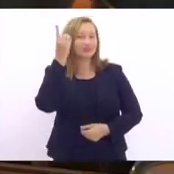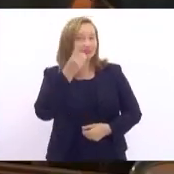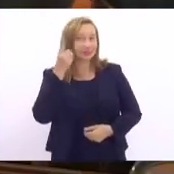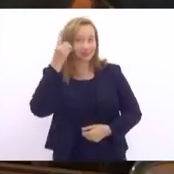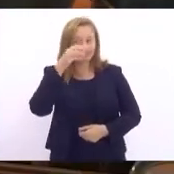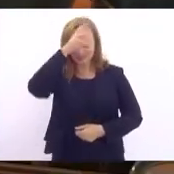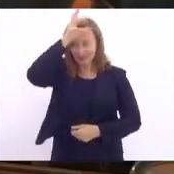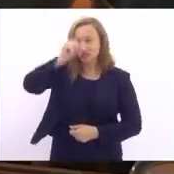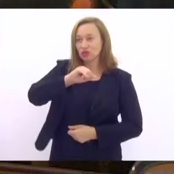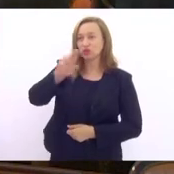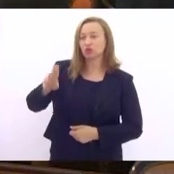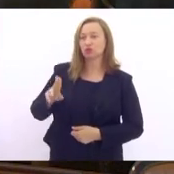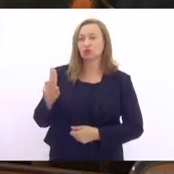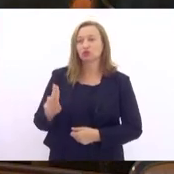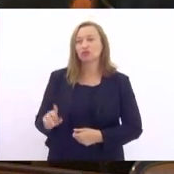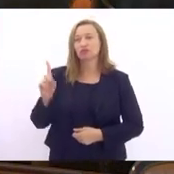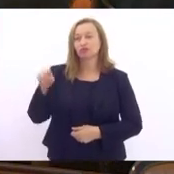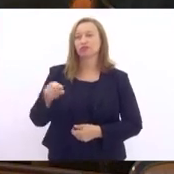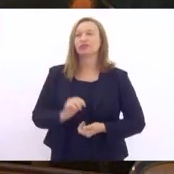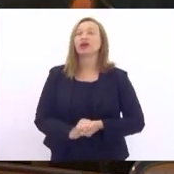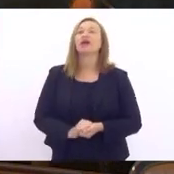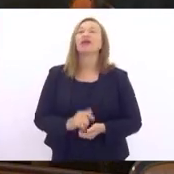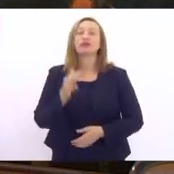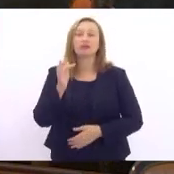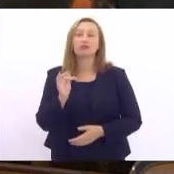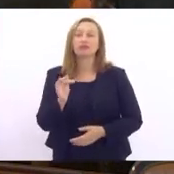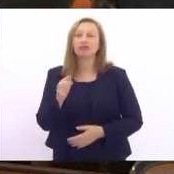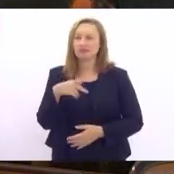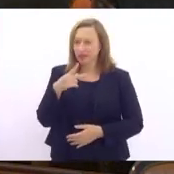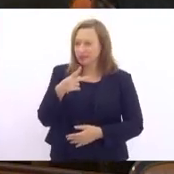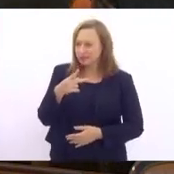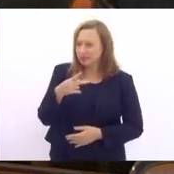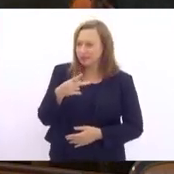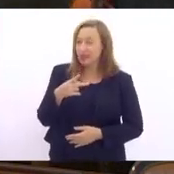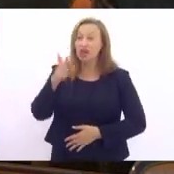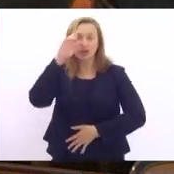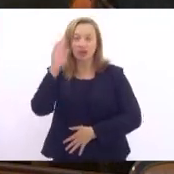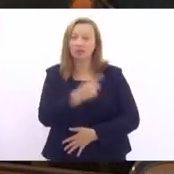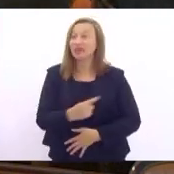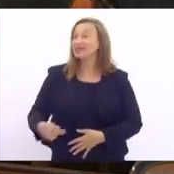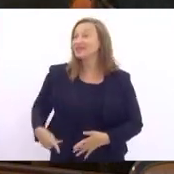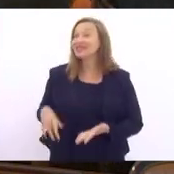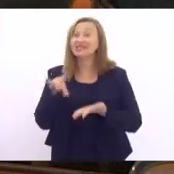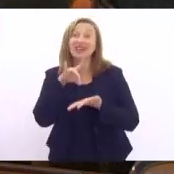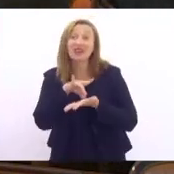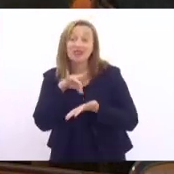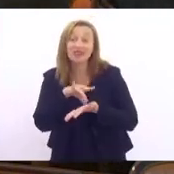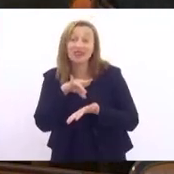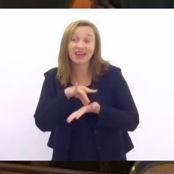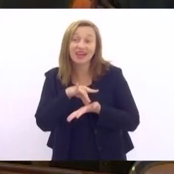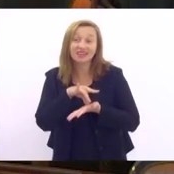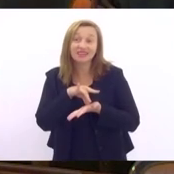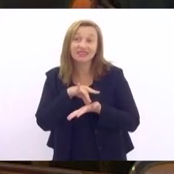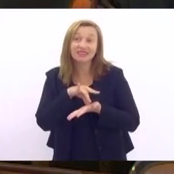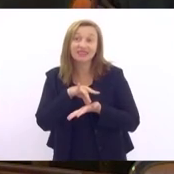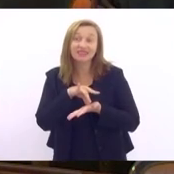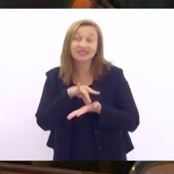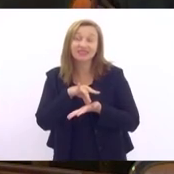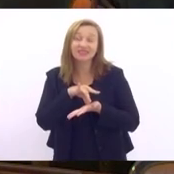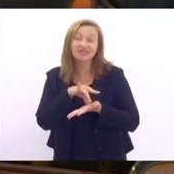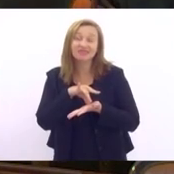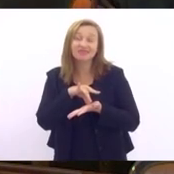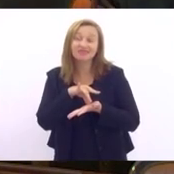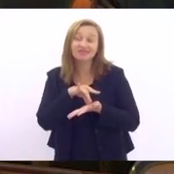Flávio Serafim Tiaju vai falar? Senhor presidente, pode na verdade, falar. A minha... Pode ir se encaminhando, Serafim, a minha fala é muito